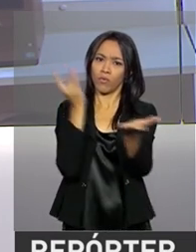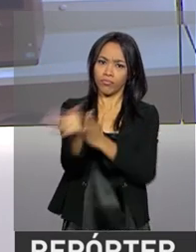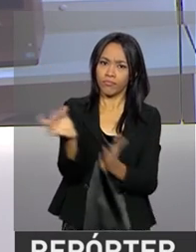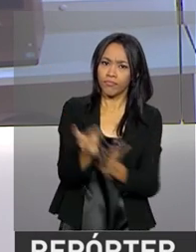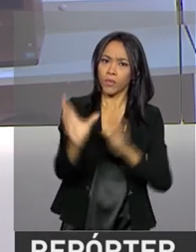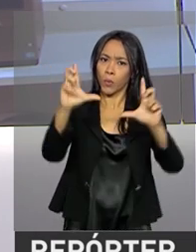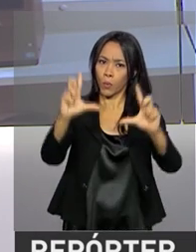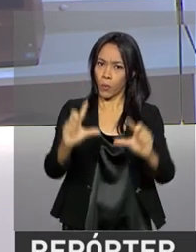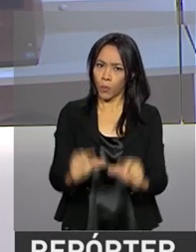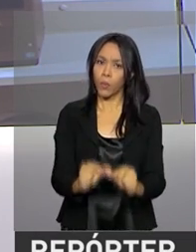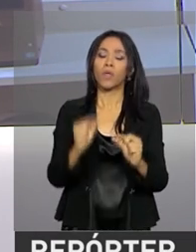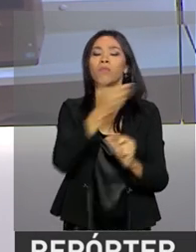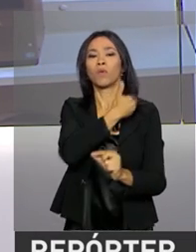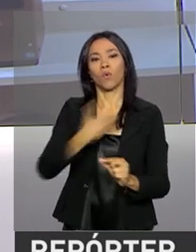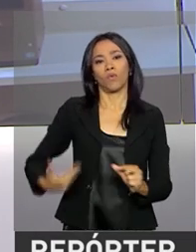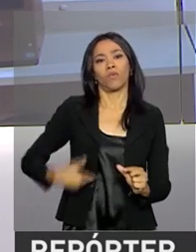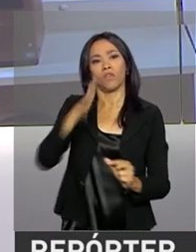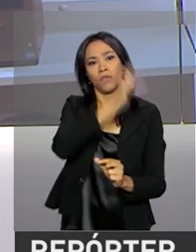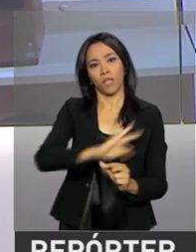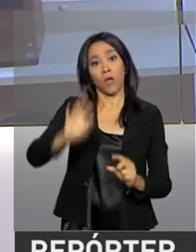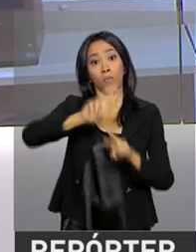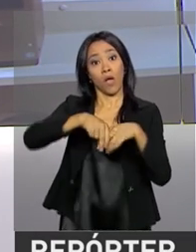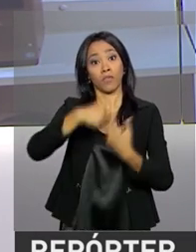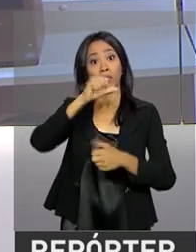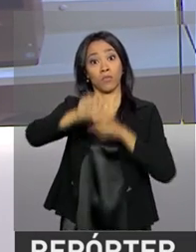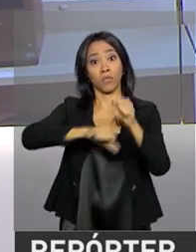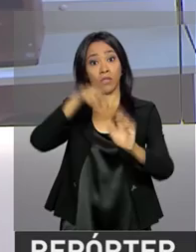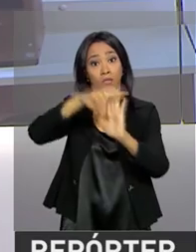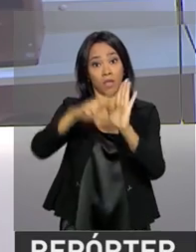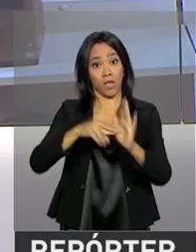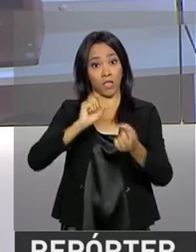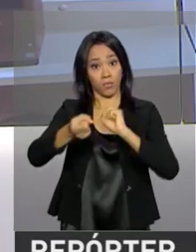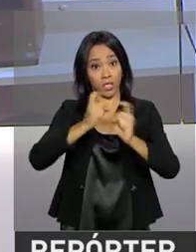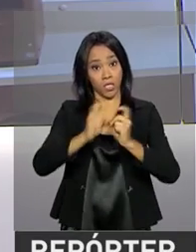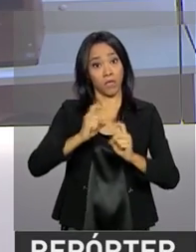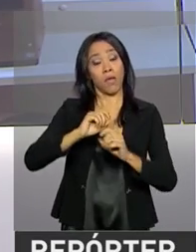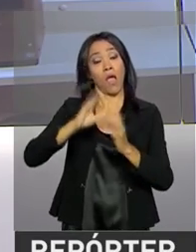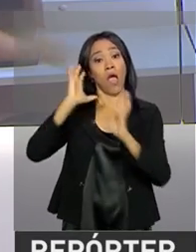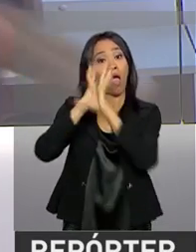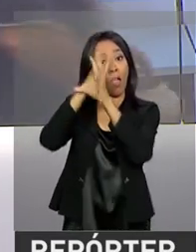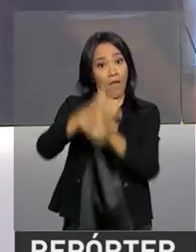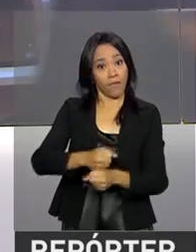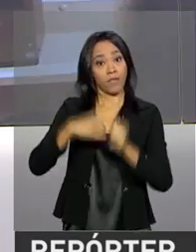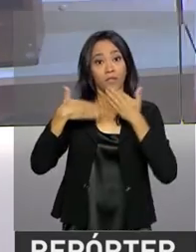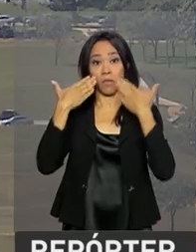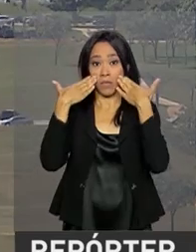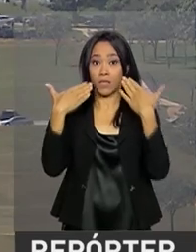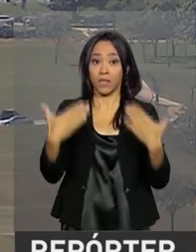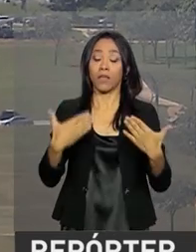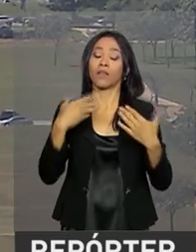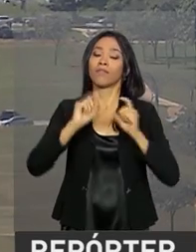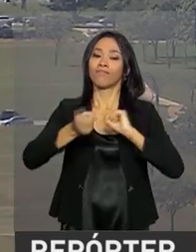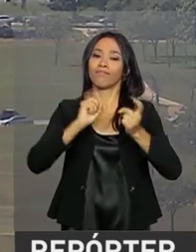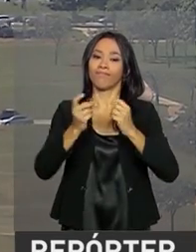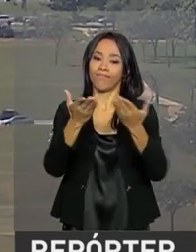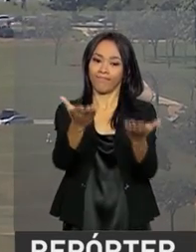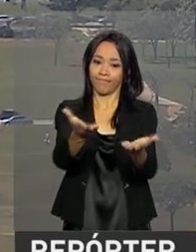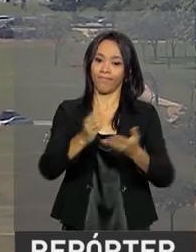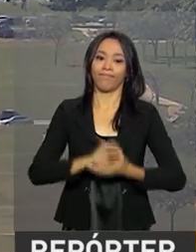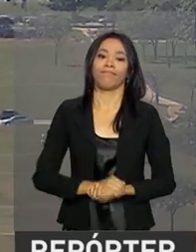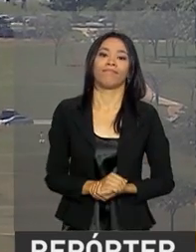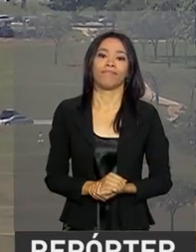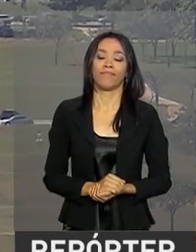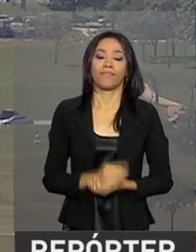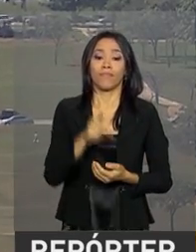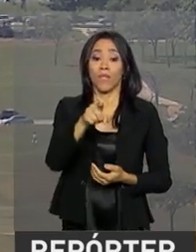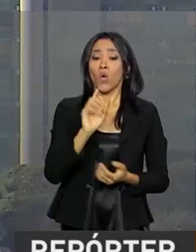federal com a reforma administrativa. O balanço foi apresentado pelo Ministério do Planejamento. O objetivo